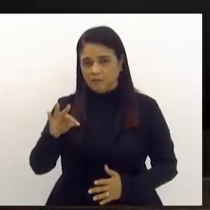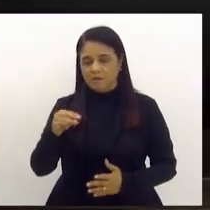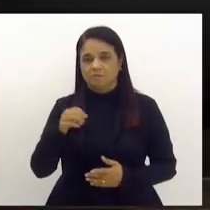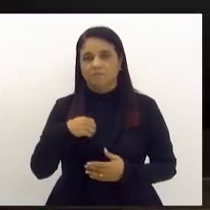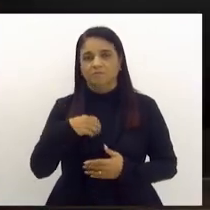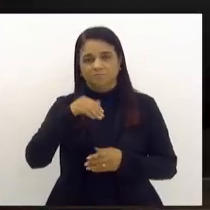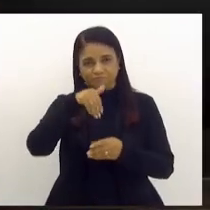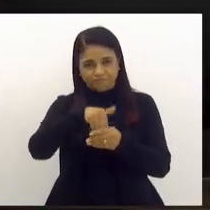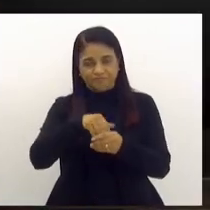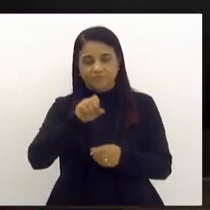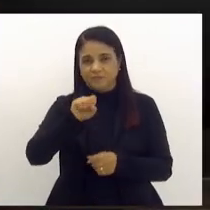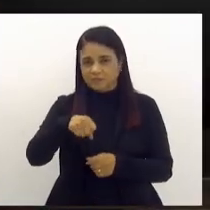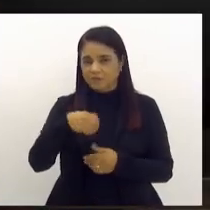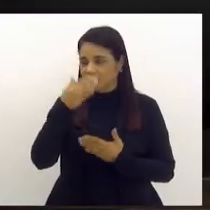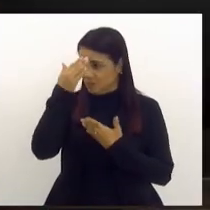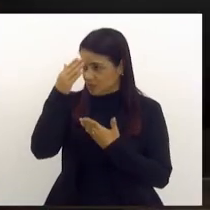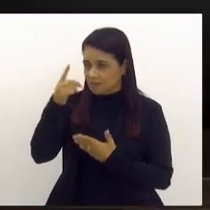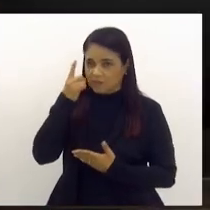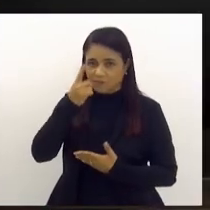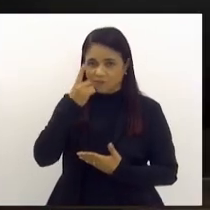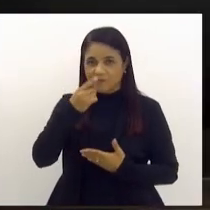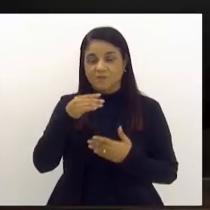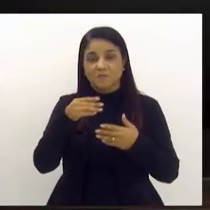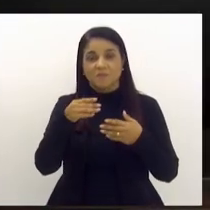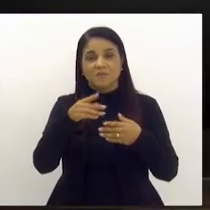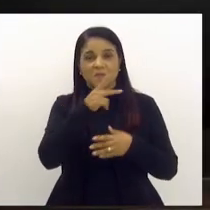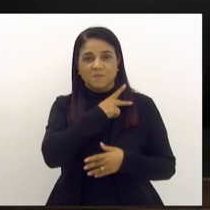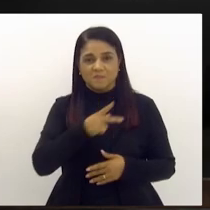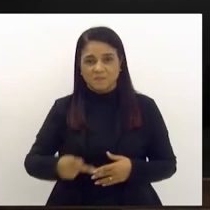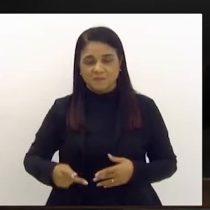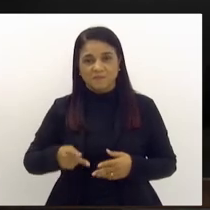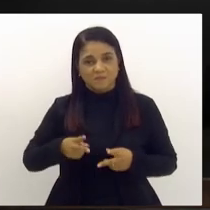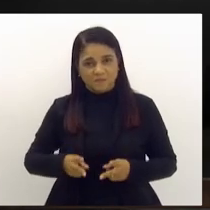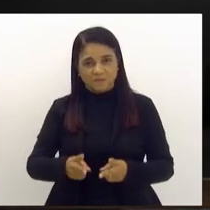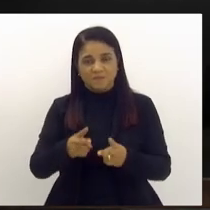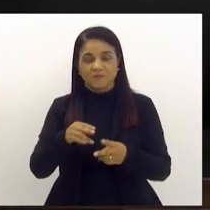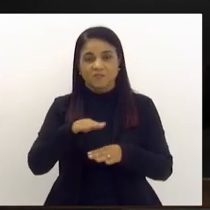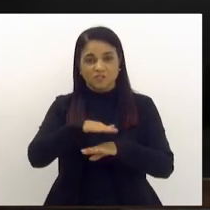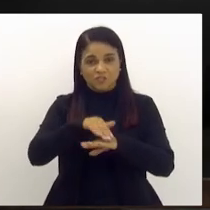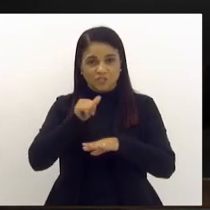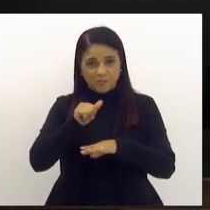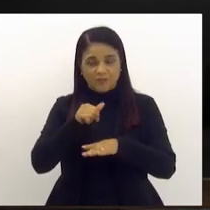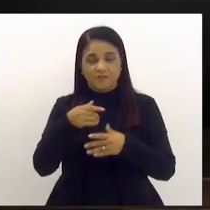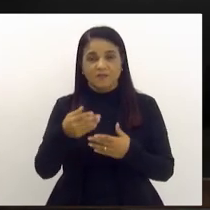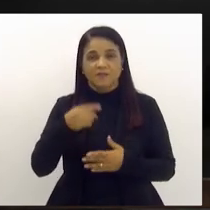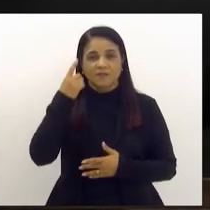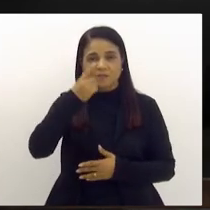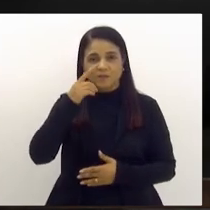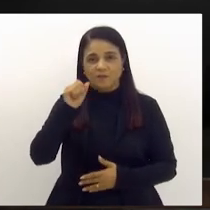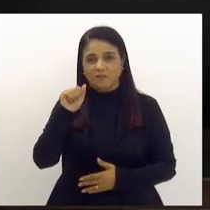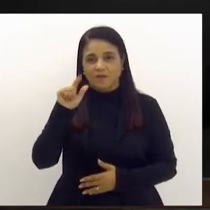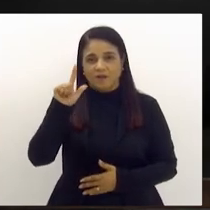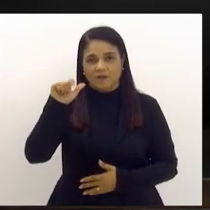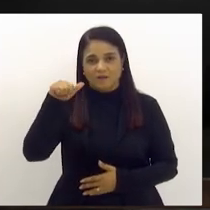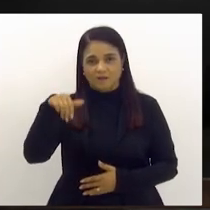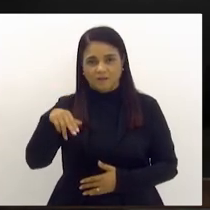Élica. A presidência irá proceder à primeira chamada. Deputado Alan